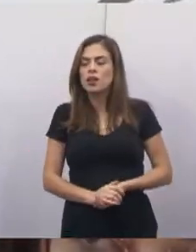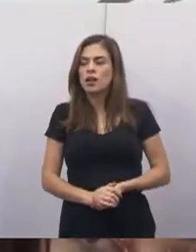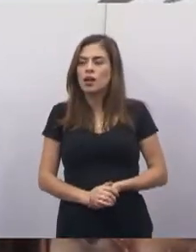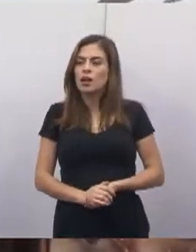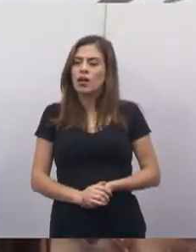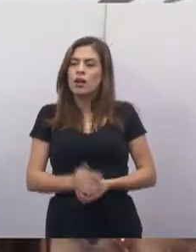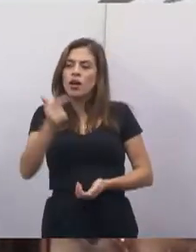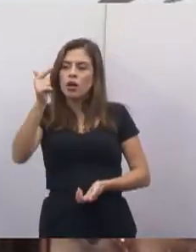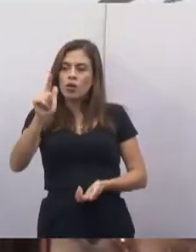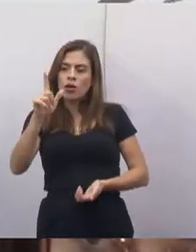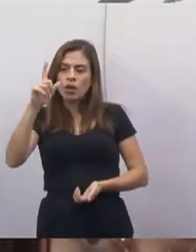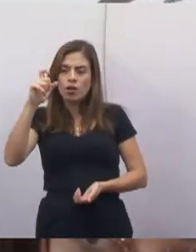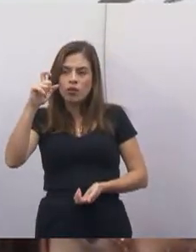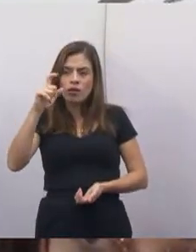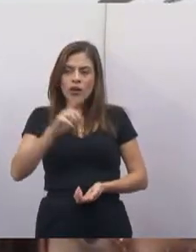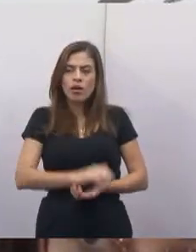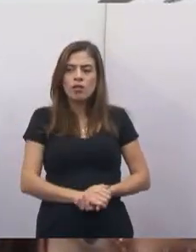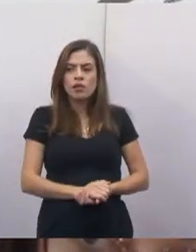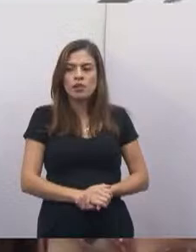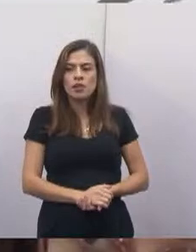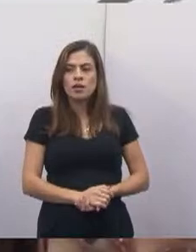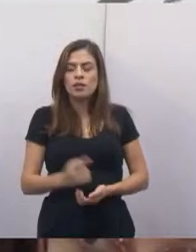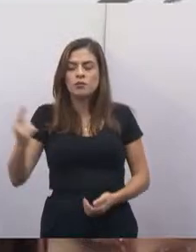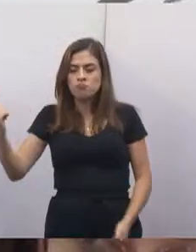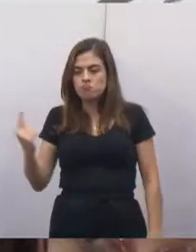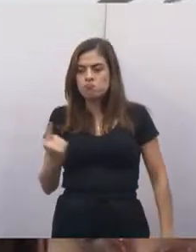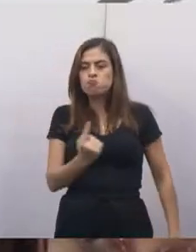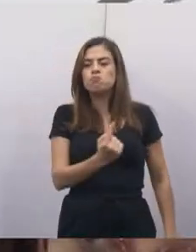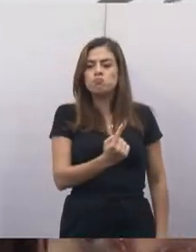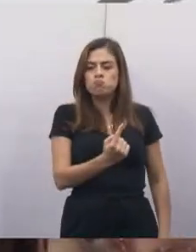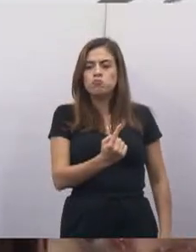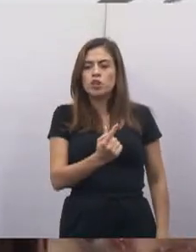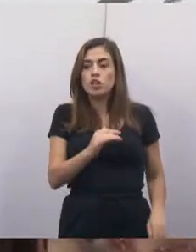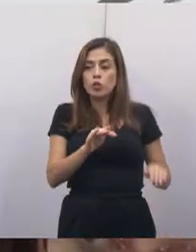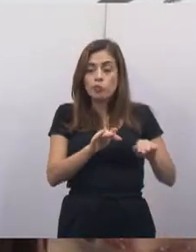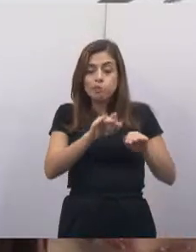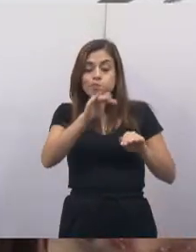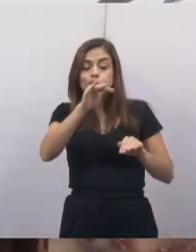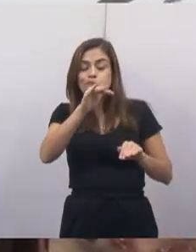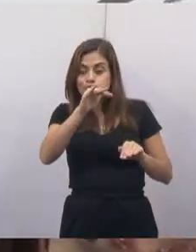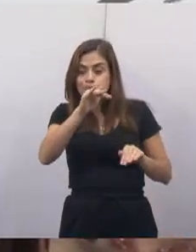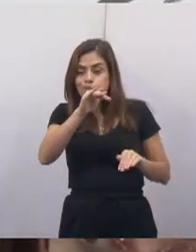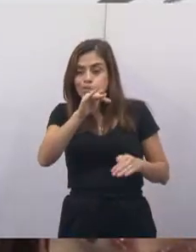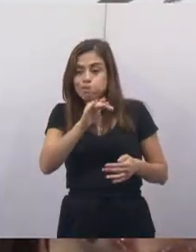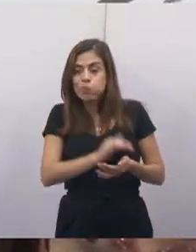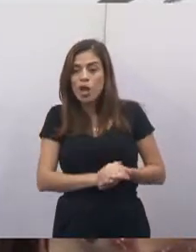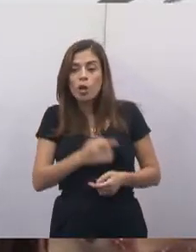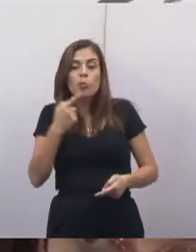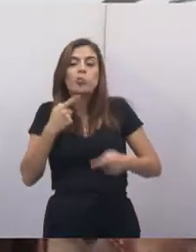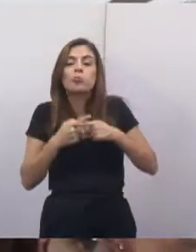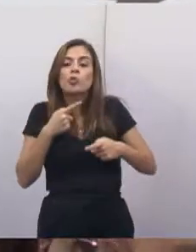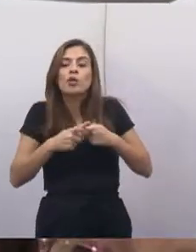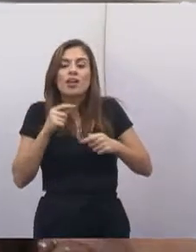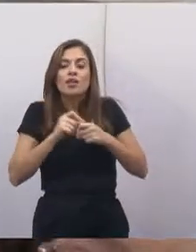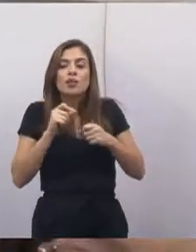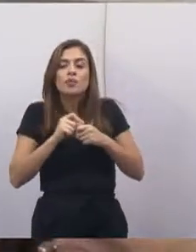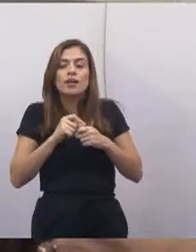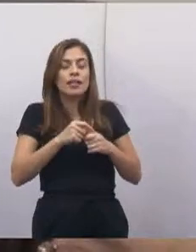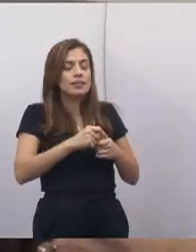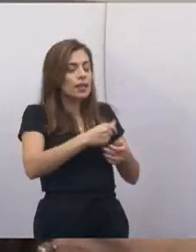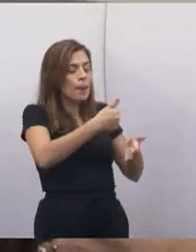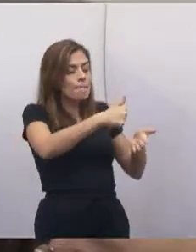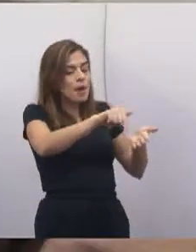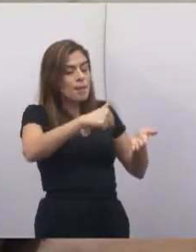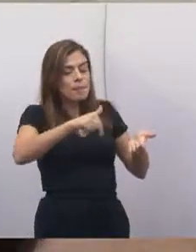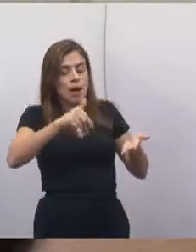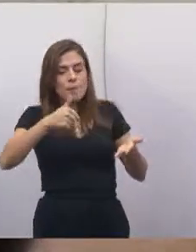foto. Vindo de lá para cá, olha a altura que está. Então, para que faz a faixa de pedestre se